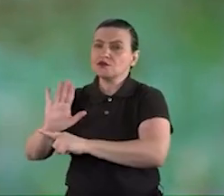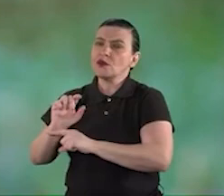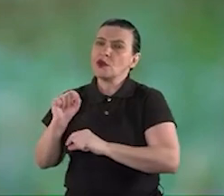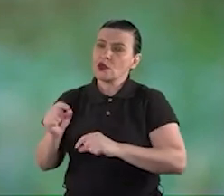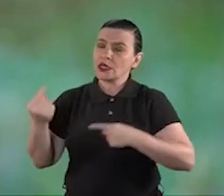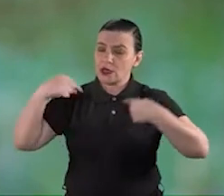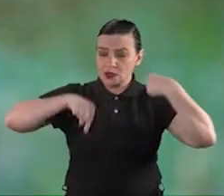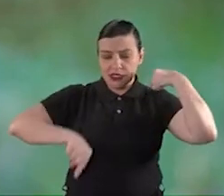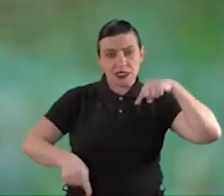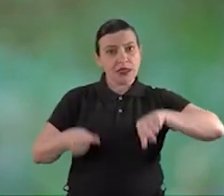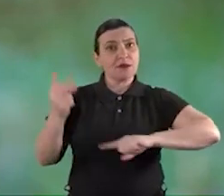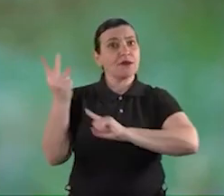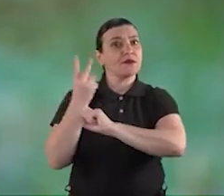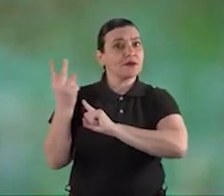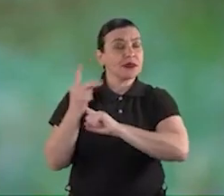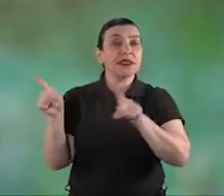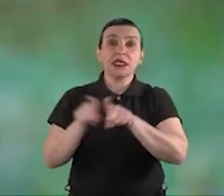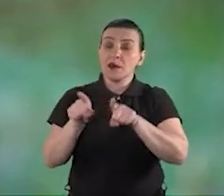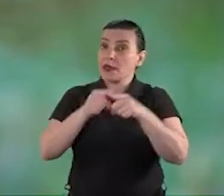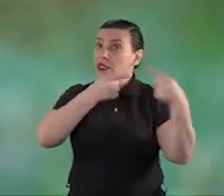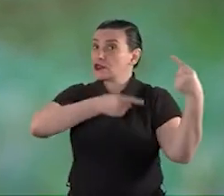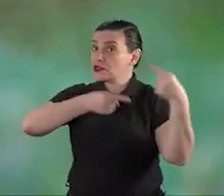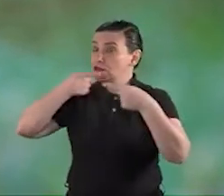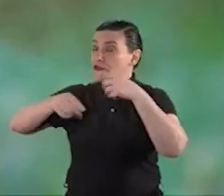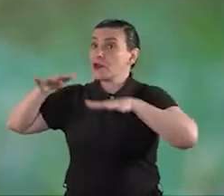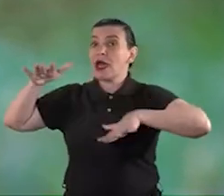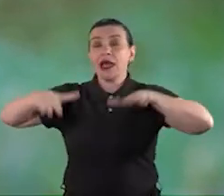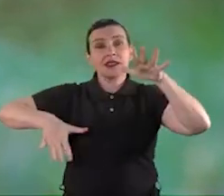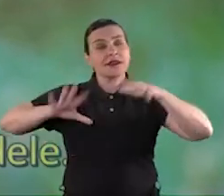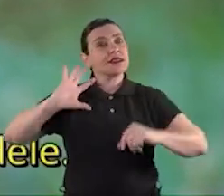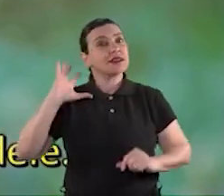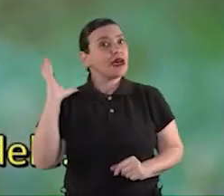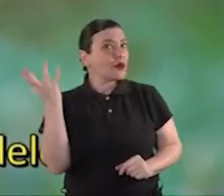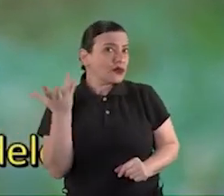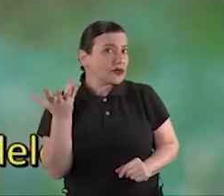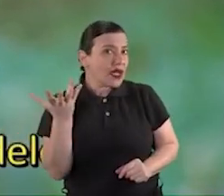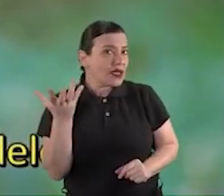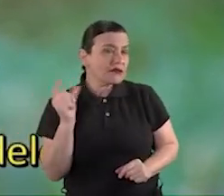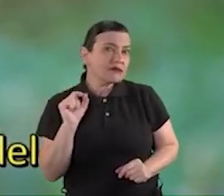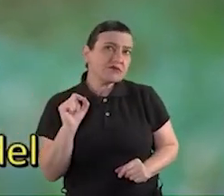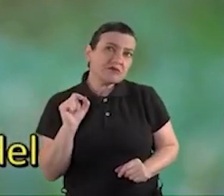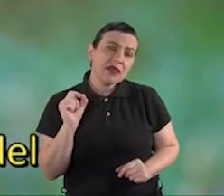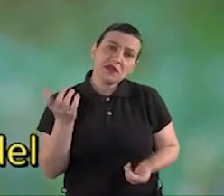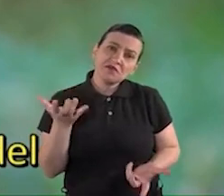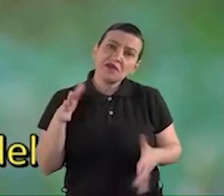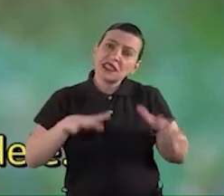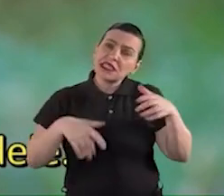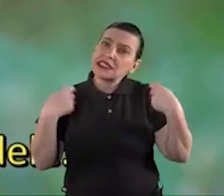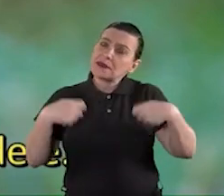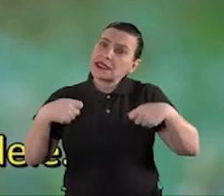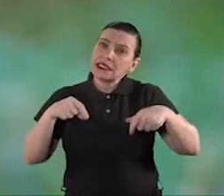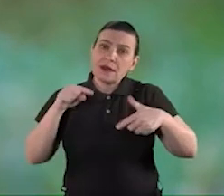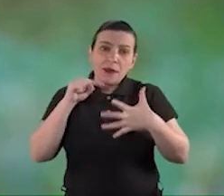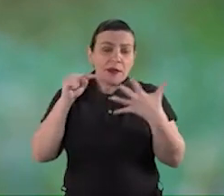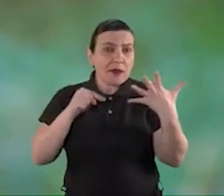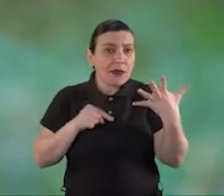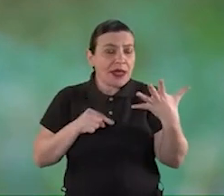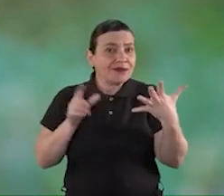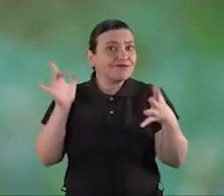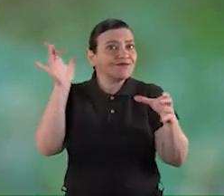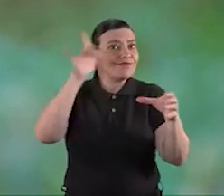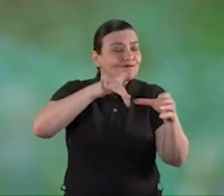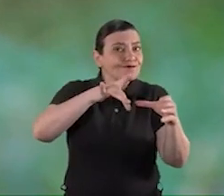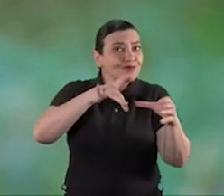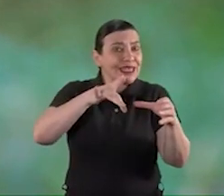ao sistema e também discutimos que muitas vezes temos necessidades agudas E imediatas dentro